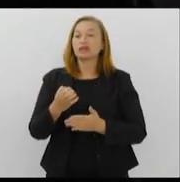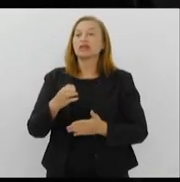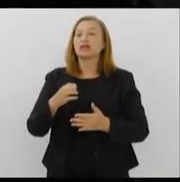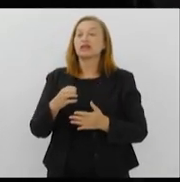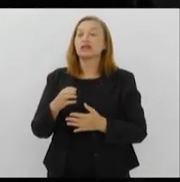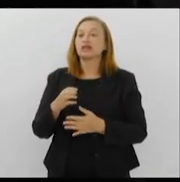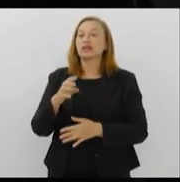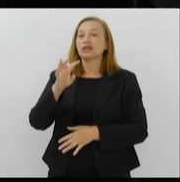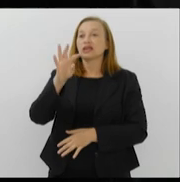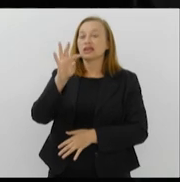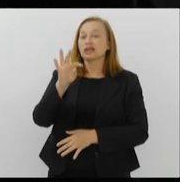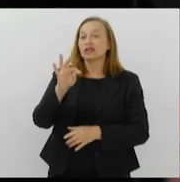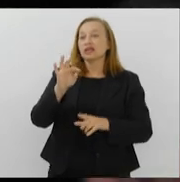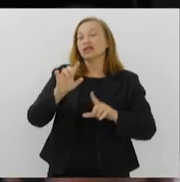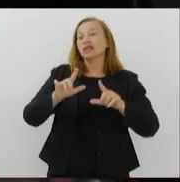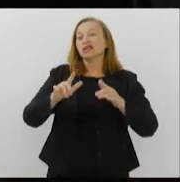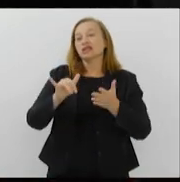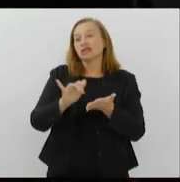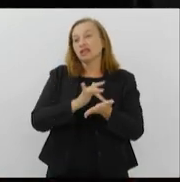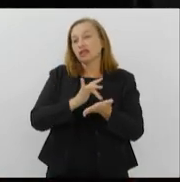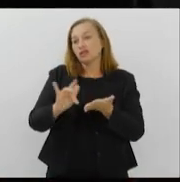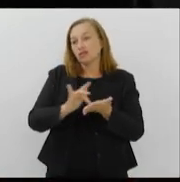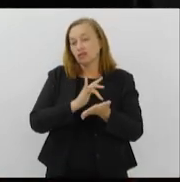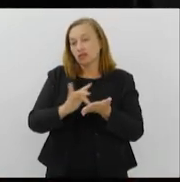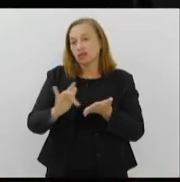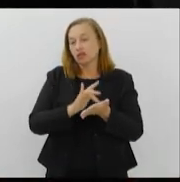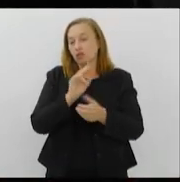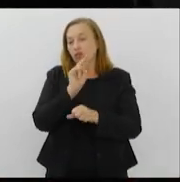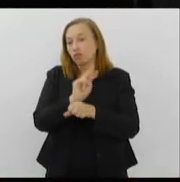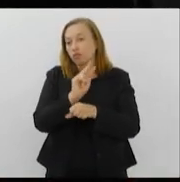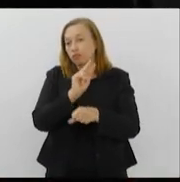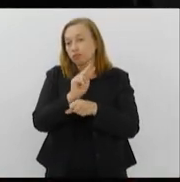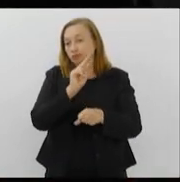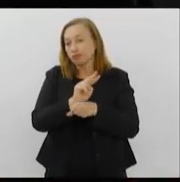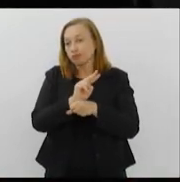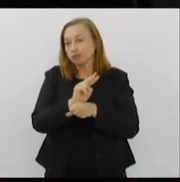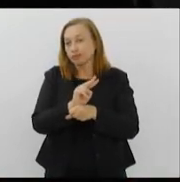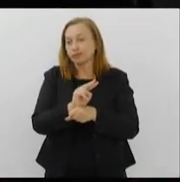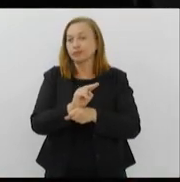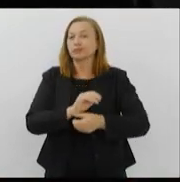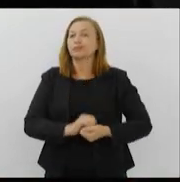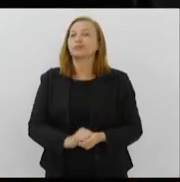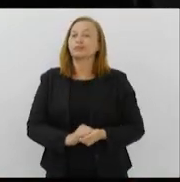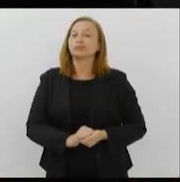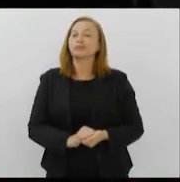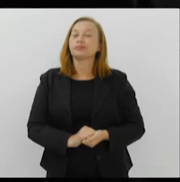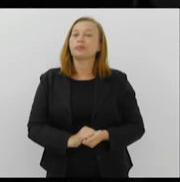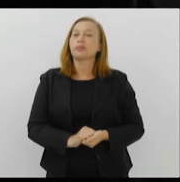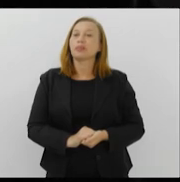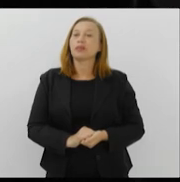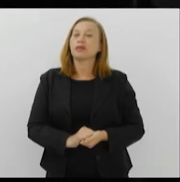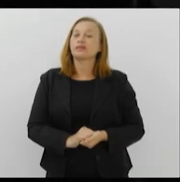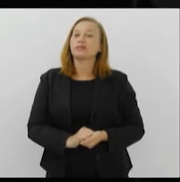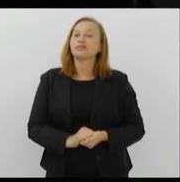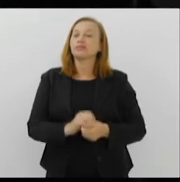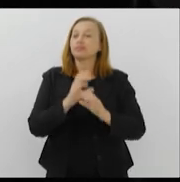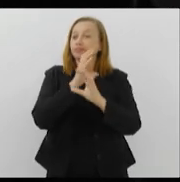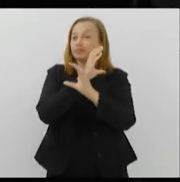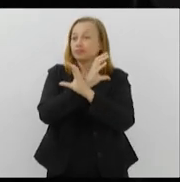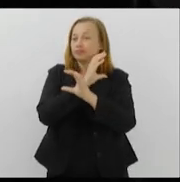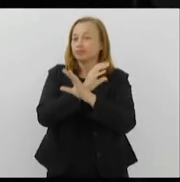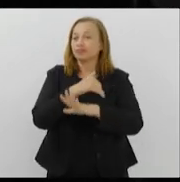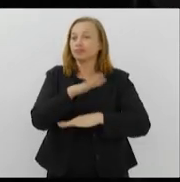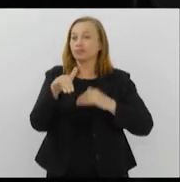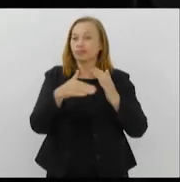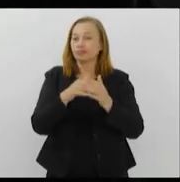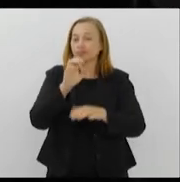desse sistema de proteção e que será capitaneado pelas defesas civis de todo o